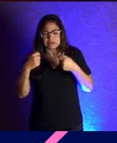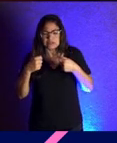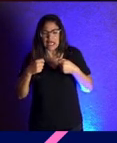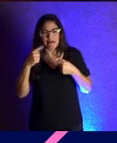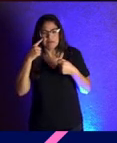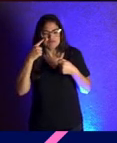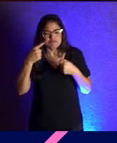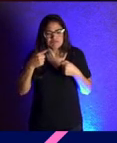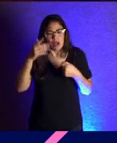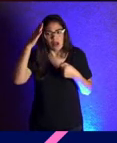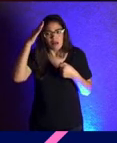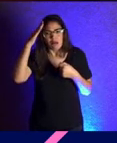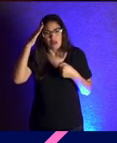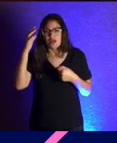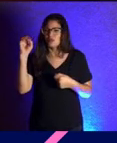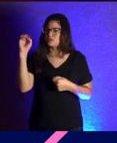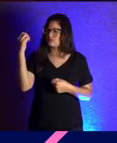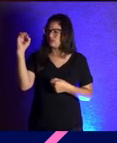né?